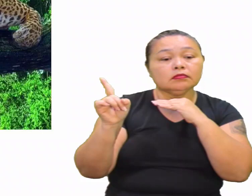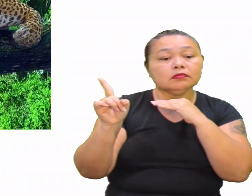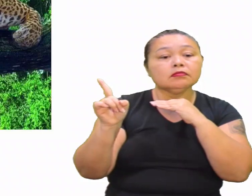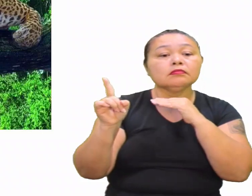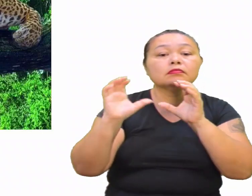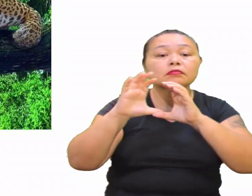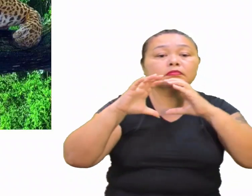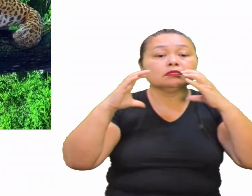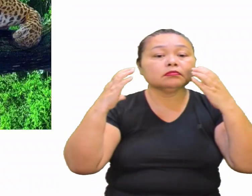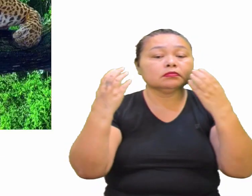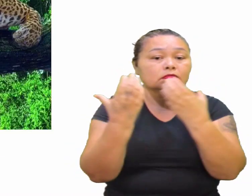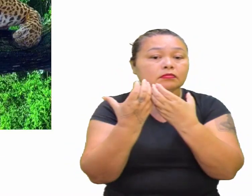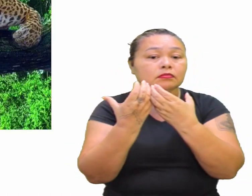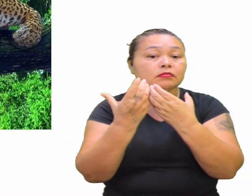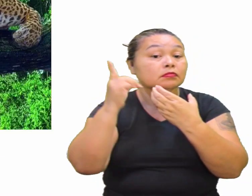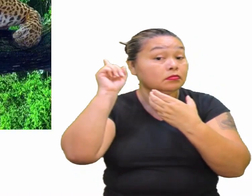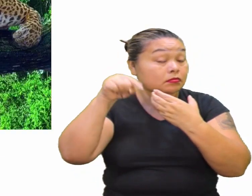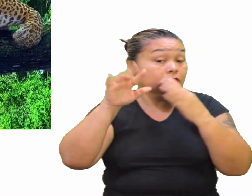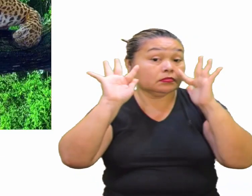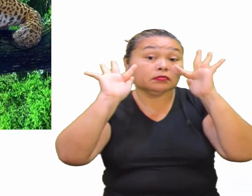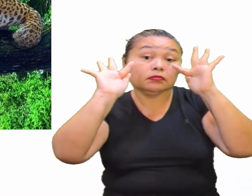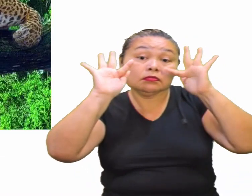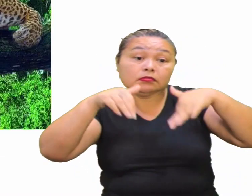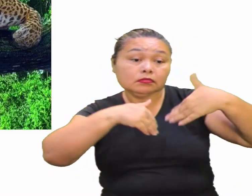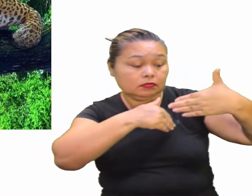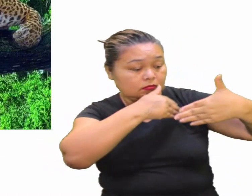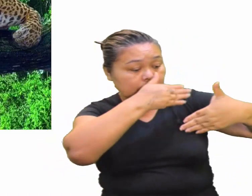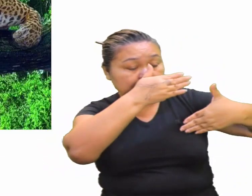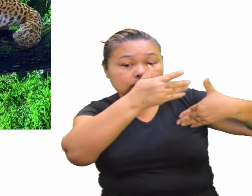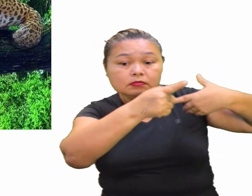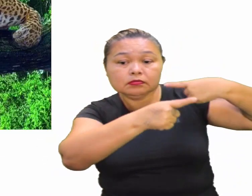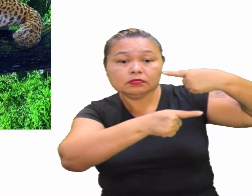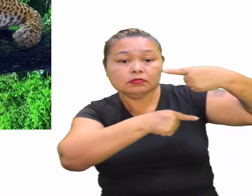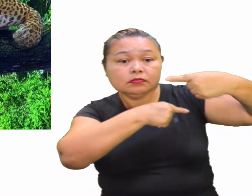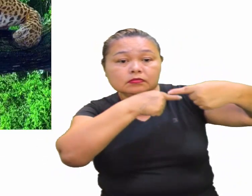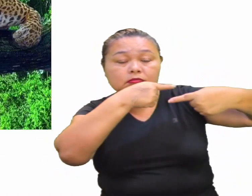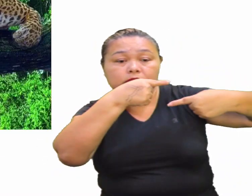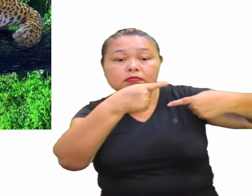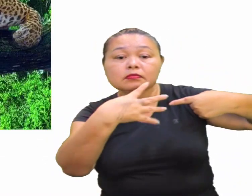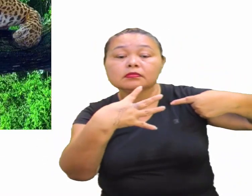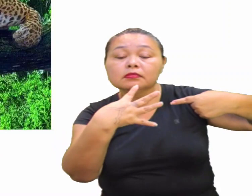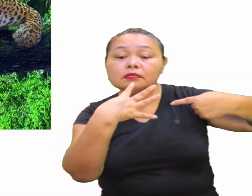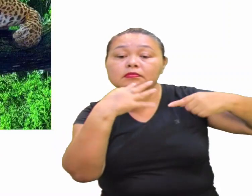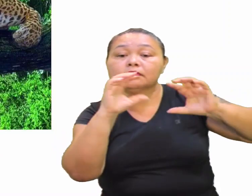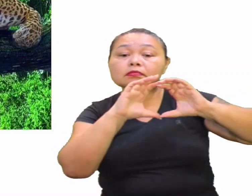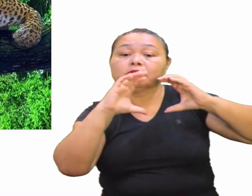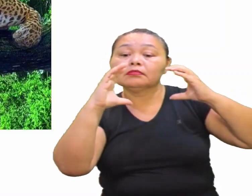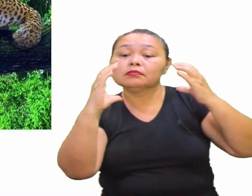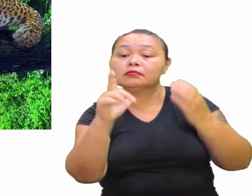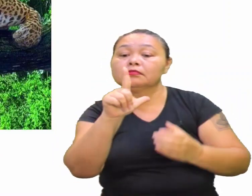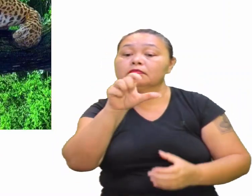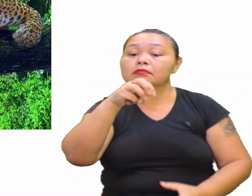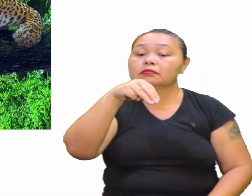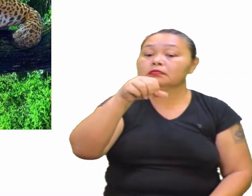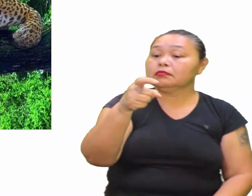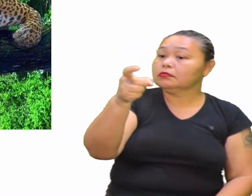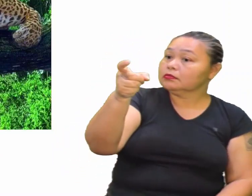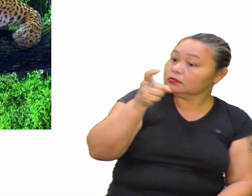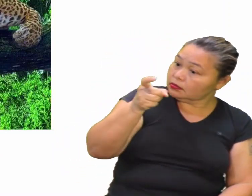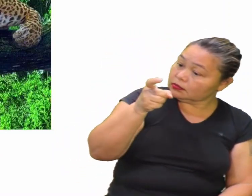essa comunidade é a etapa final do processo de sucessão, conhecida como